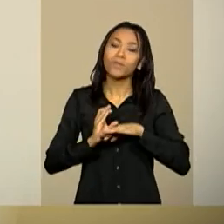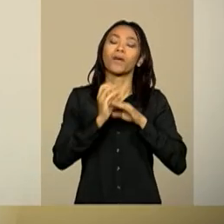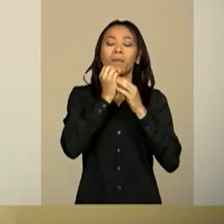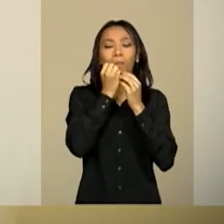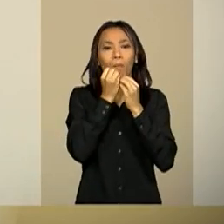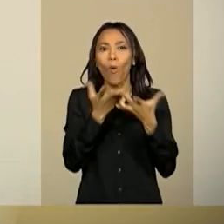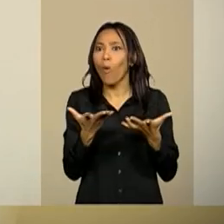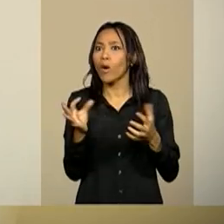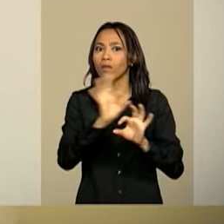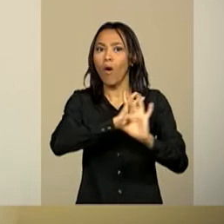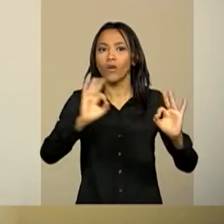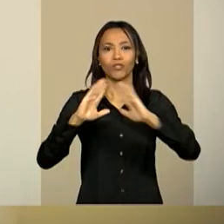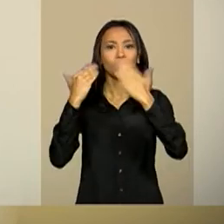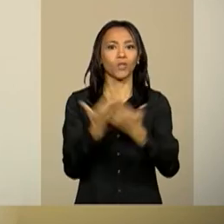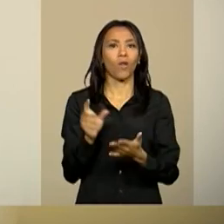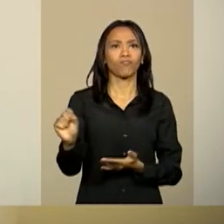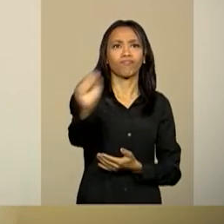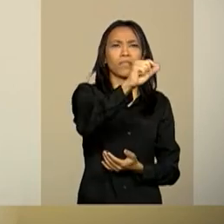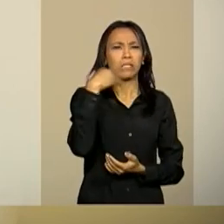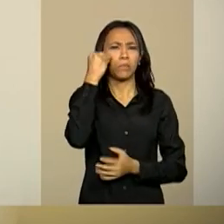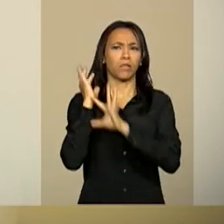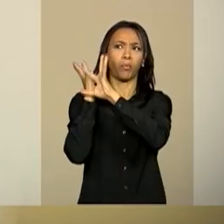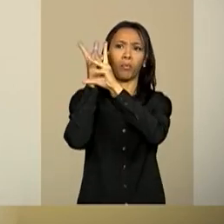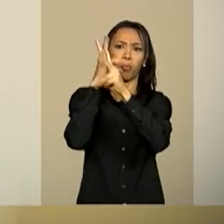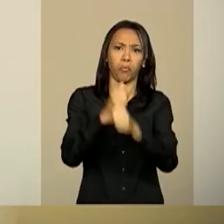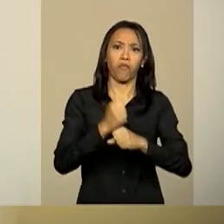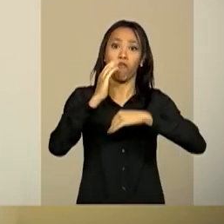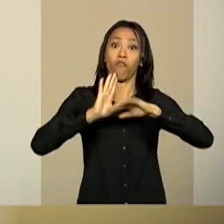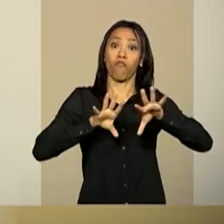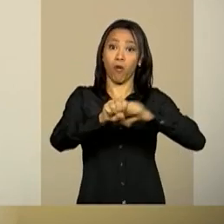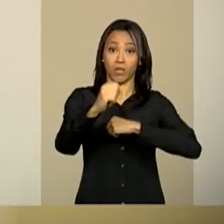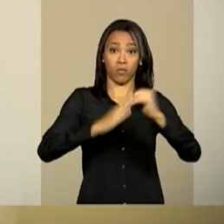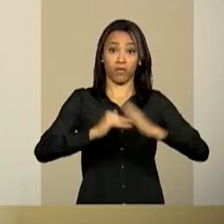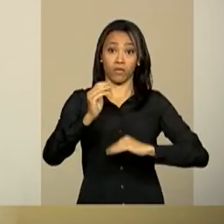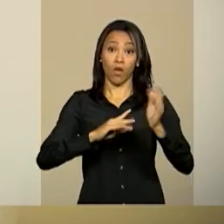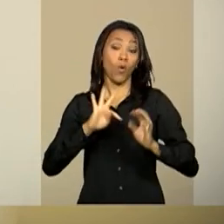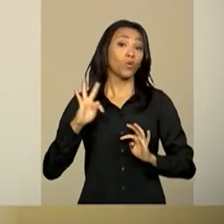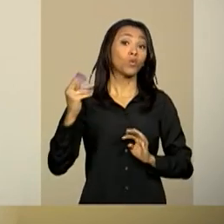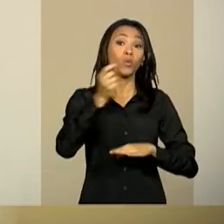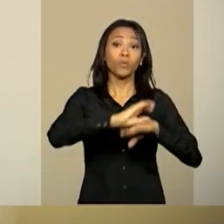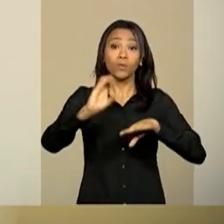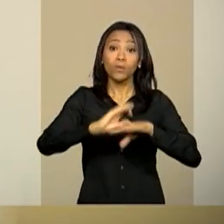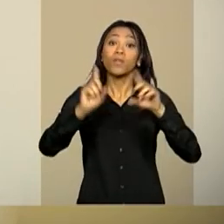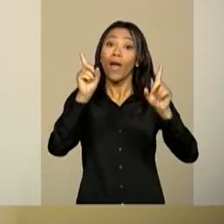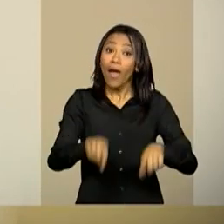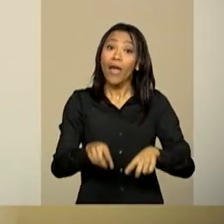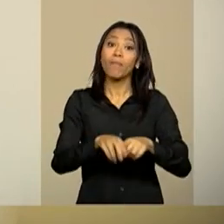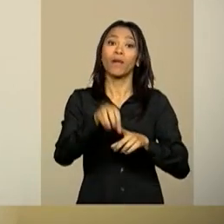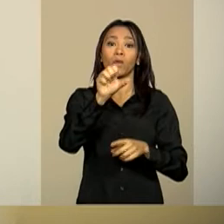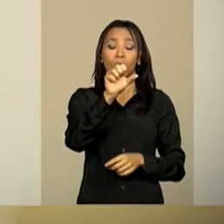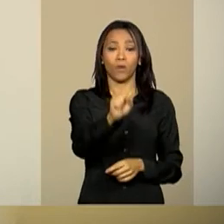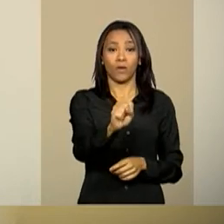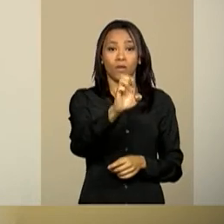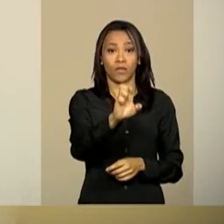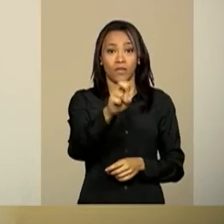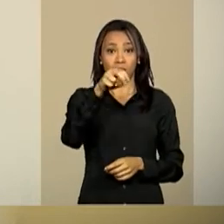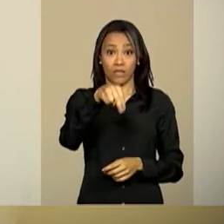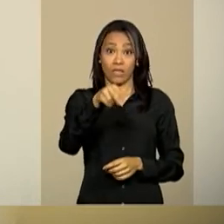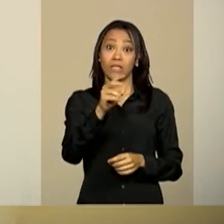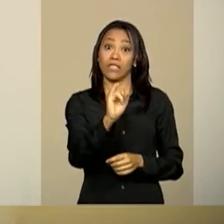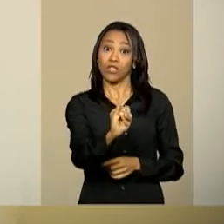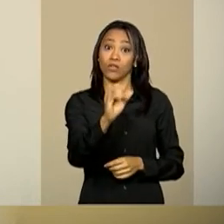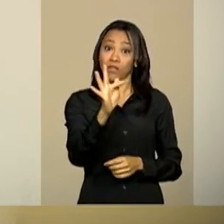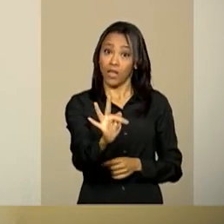em boas escolas com grande experiência em formação profissional todos os cursos são Dados pelos institutos federais de educação